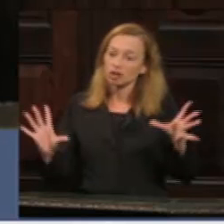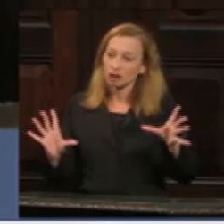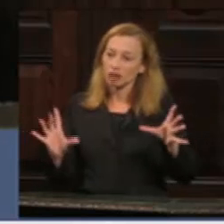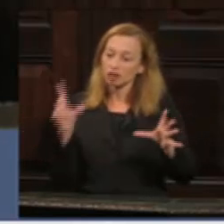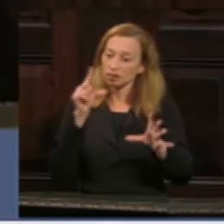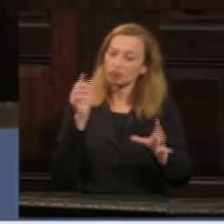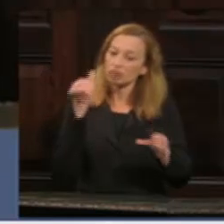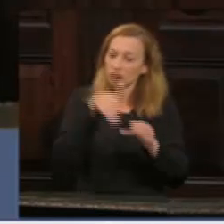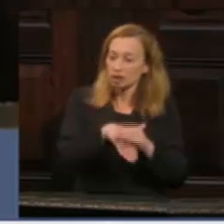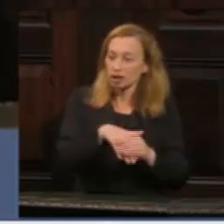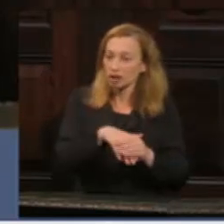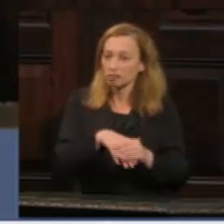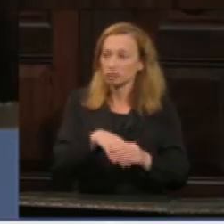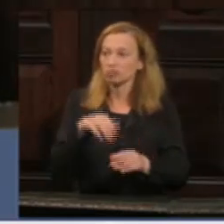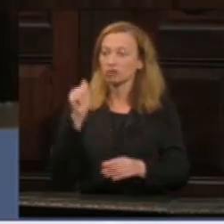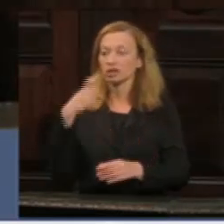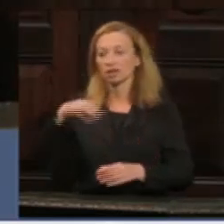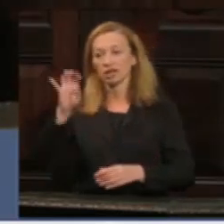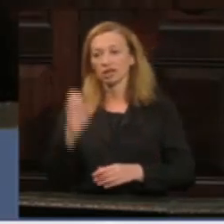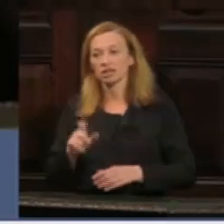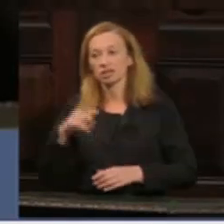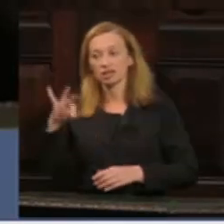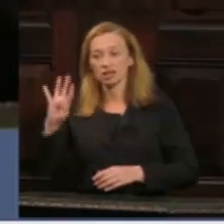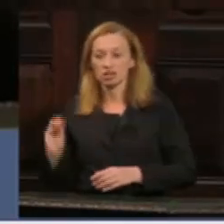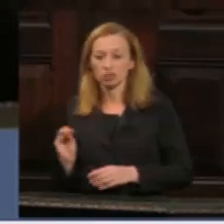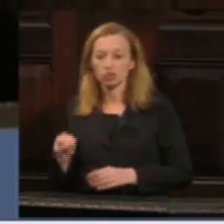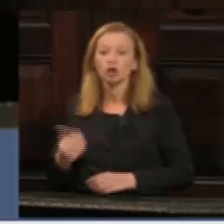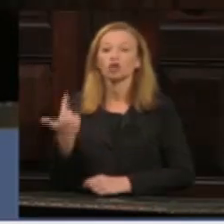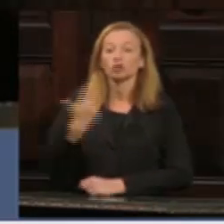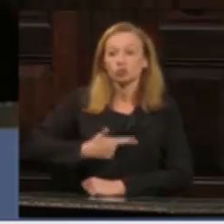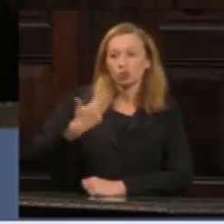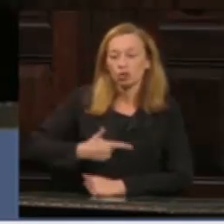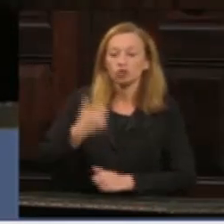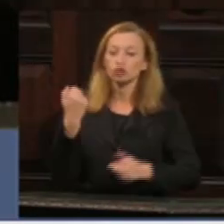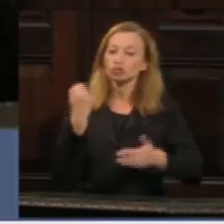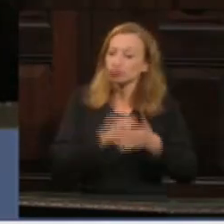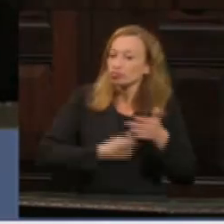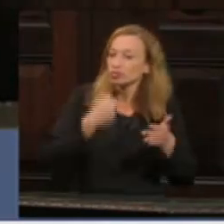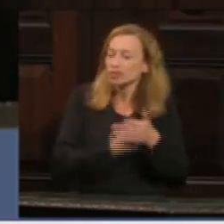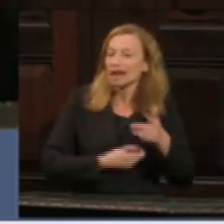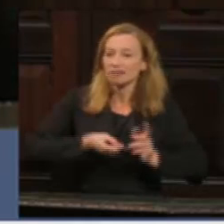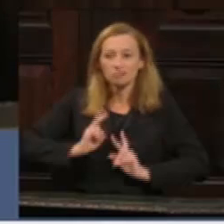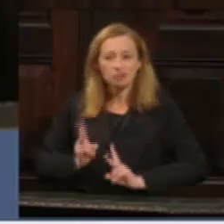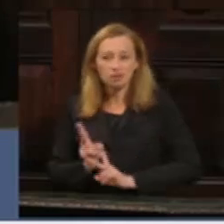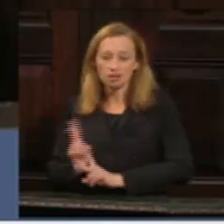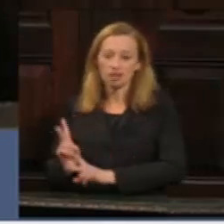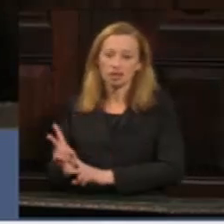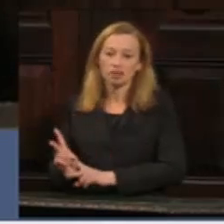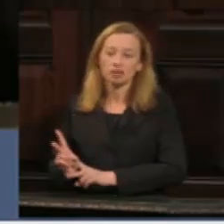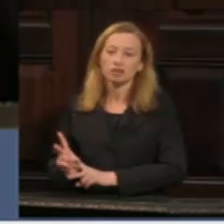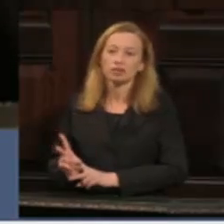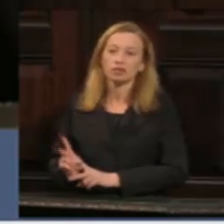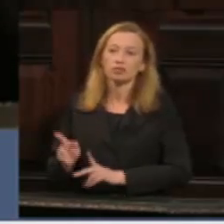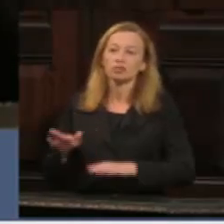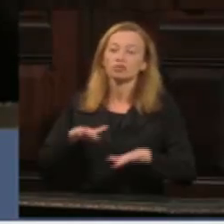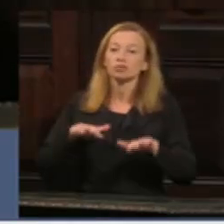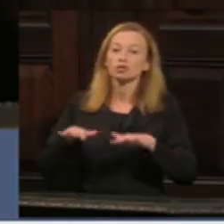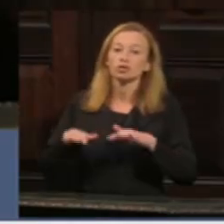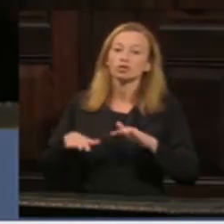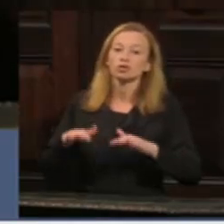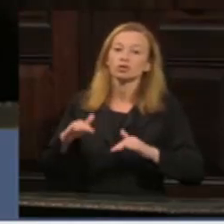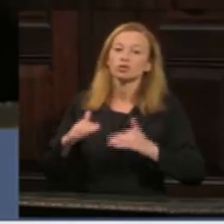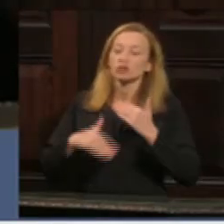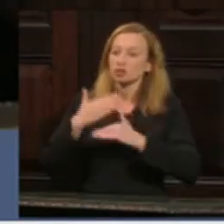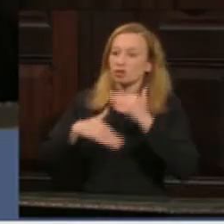Siciliano. 2. Lutar permanentemente pelo desenvolvimento